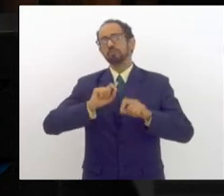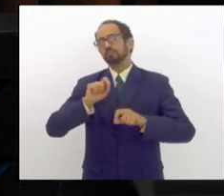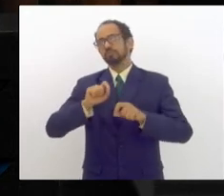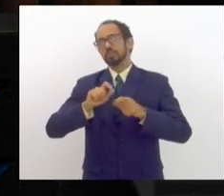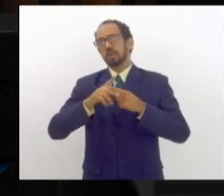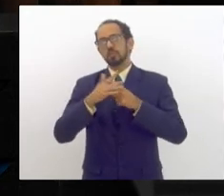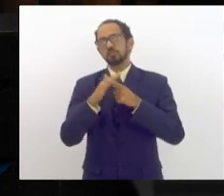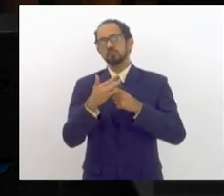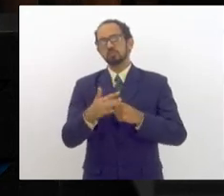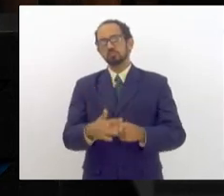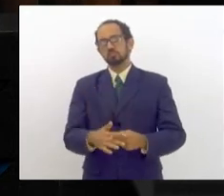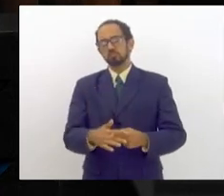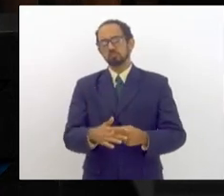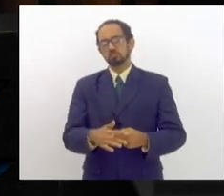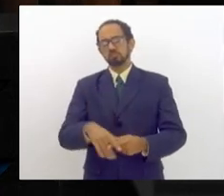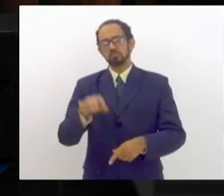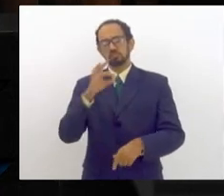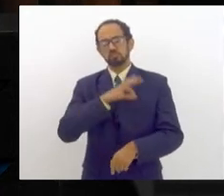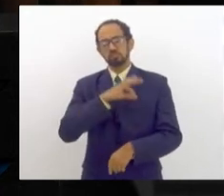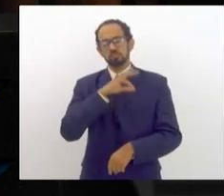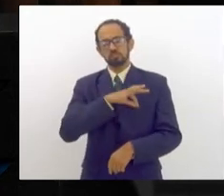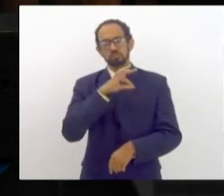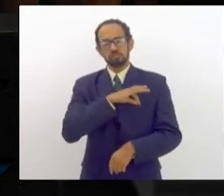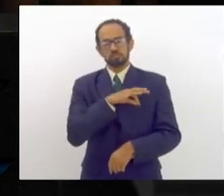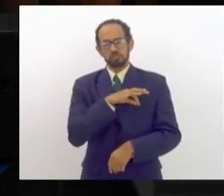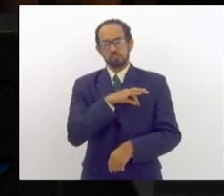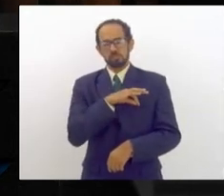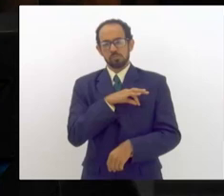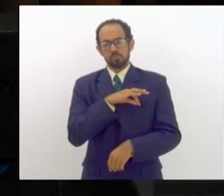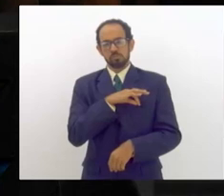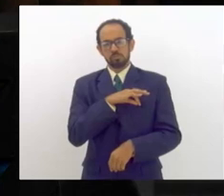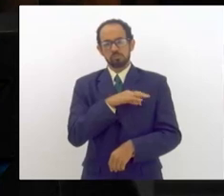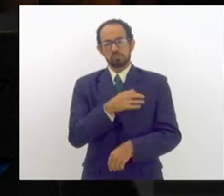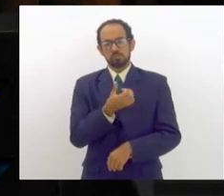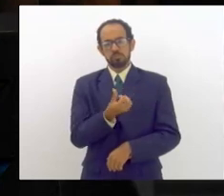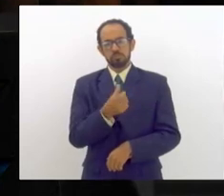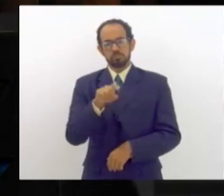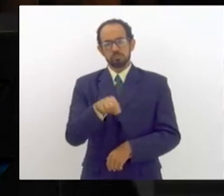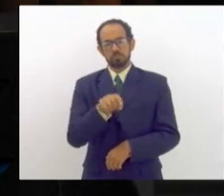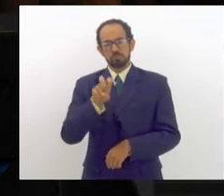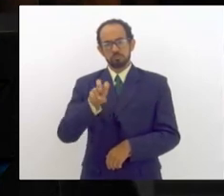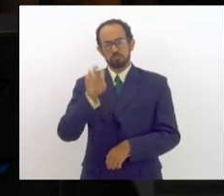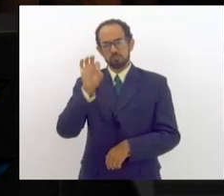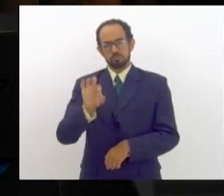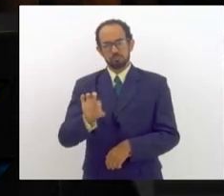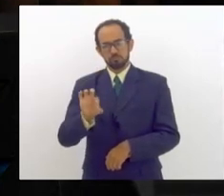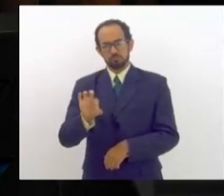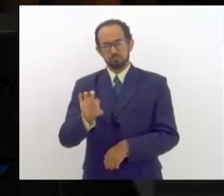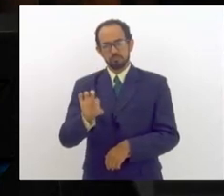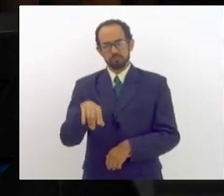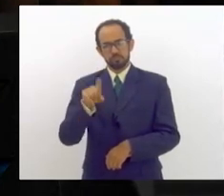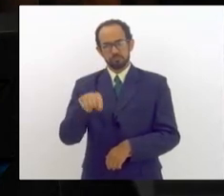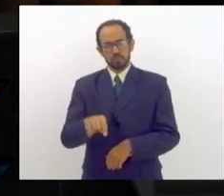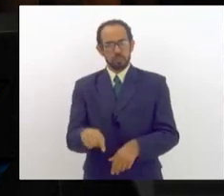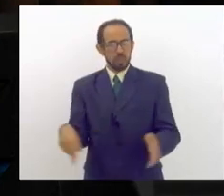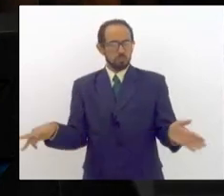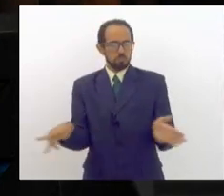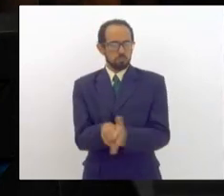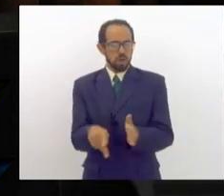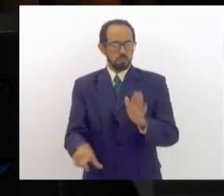a reposição salarial de seis e meio por cento que é de